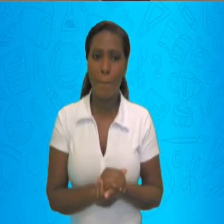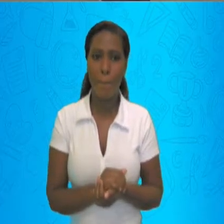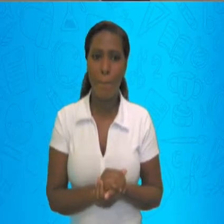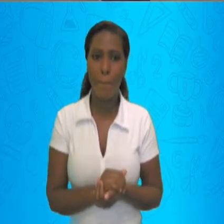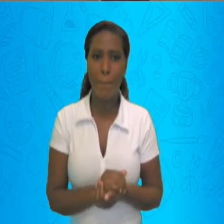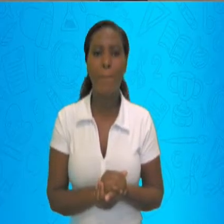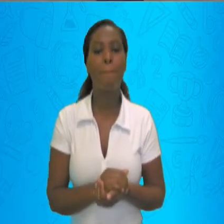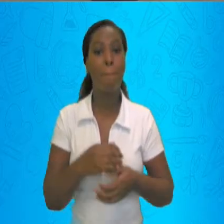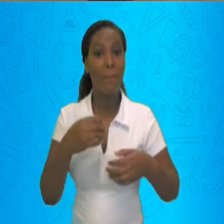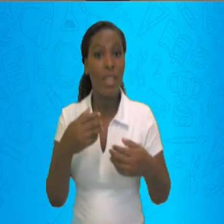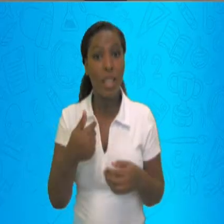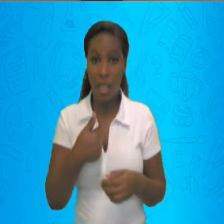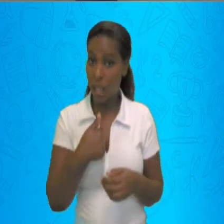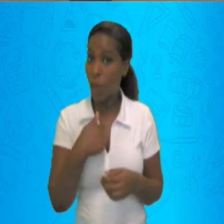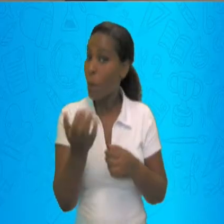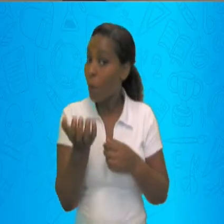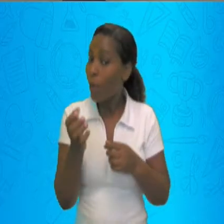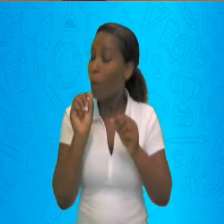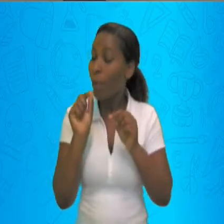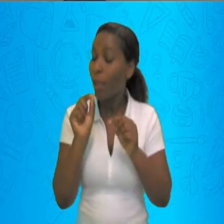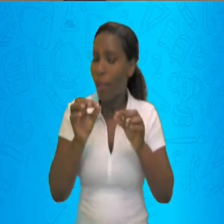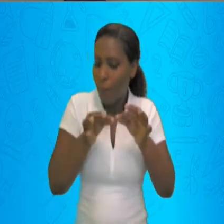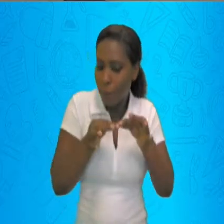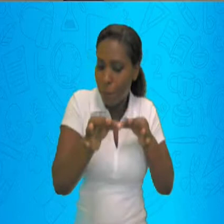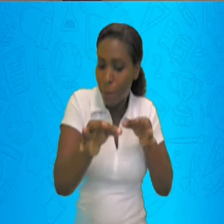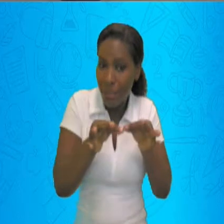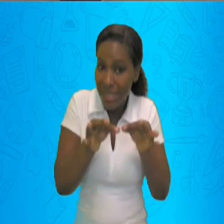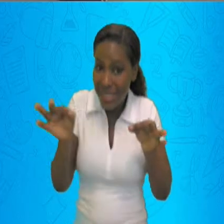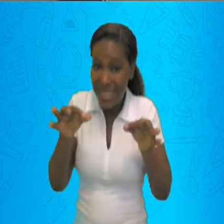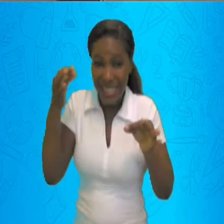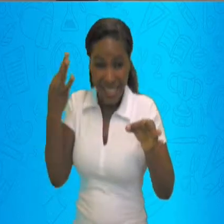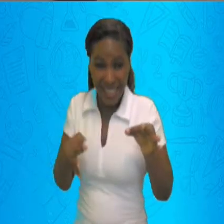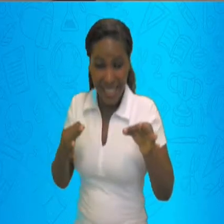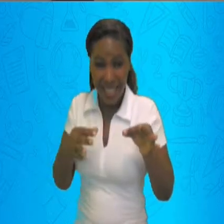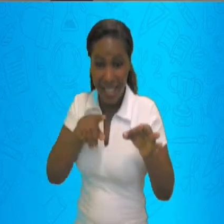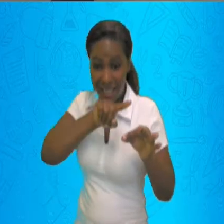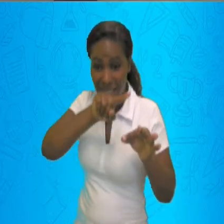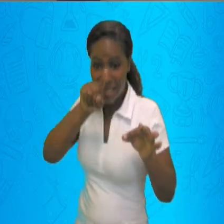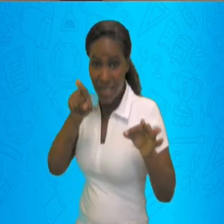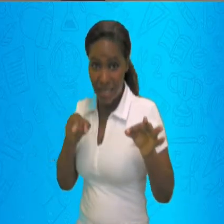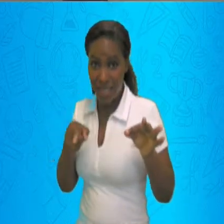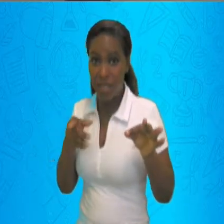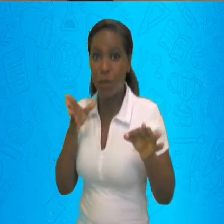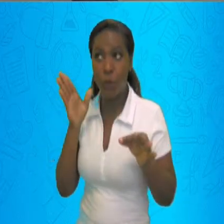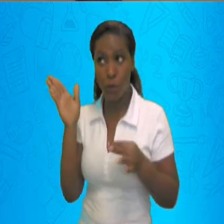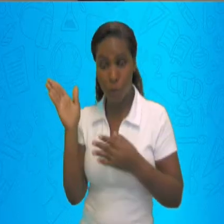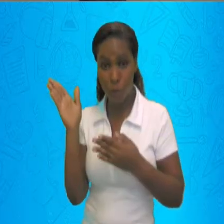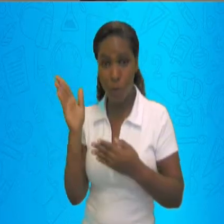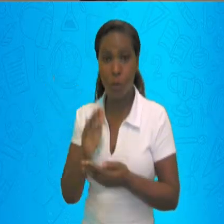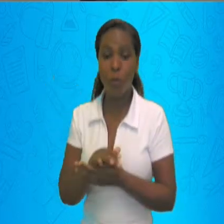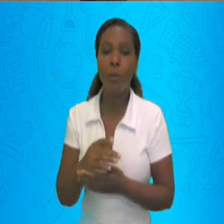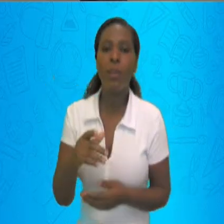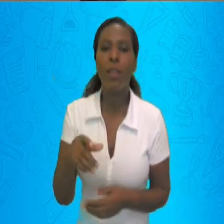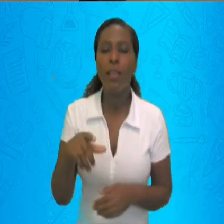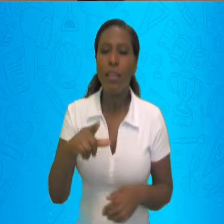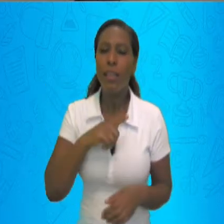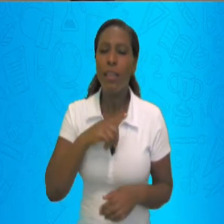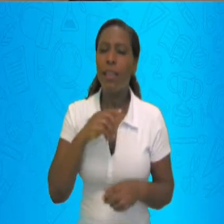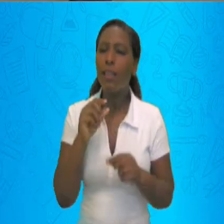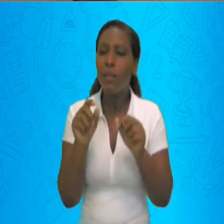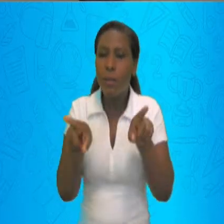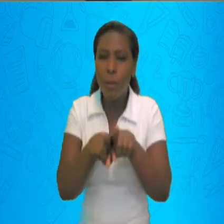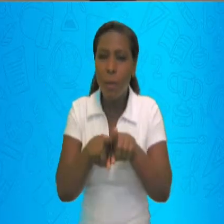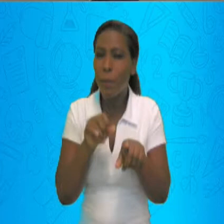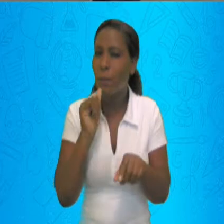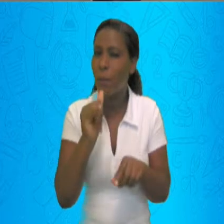Eu quero a medida deste ângulo aqui, certo? Que outra informação eu tenho? Eu tenho que OC